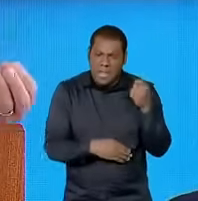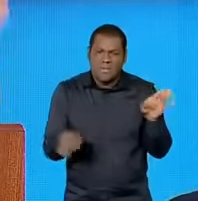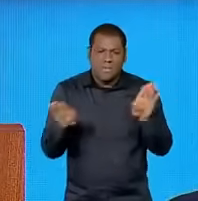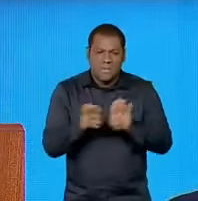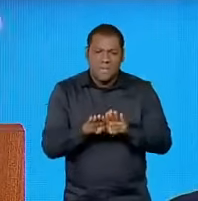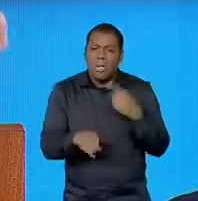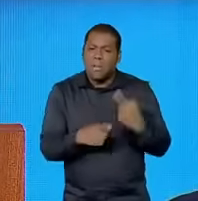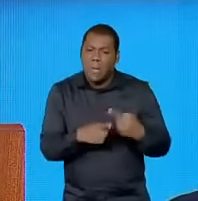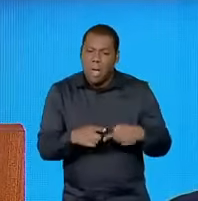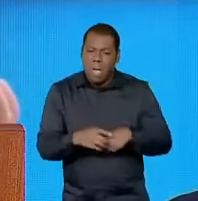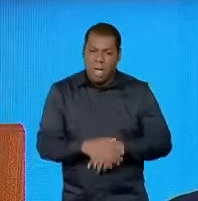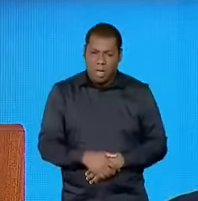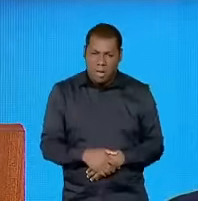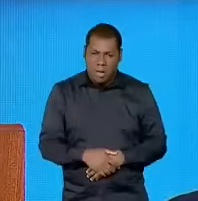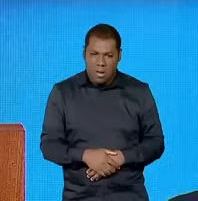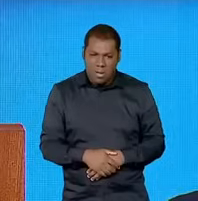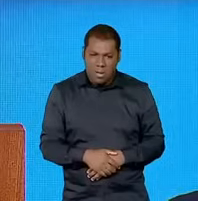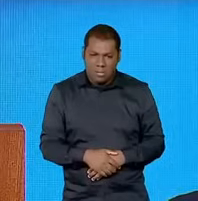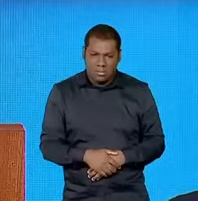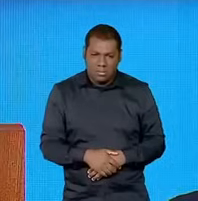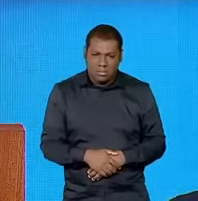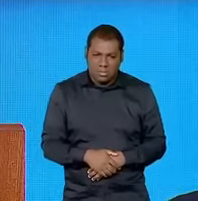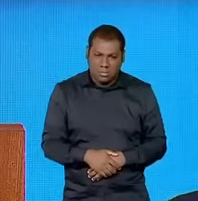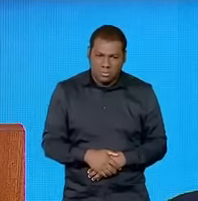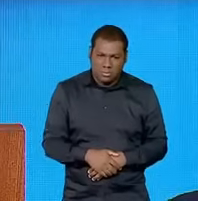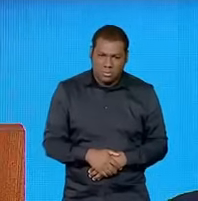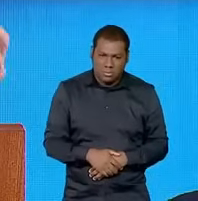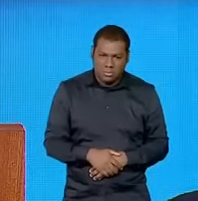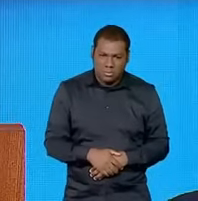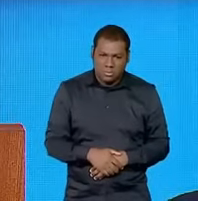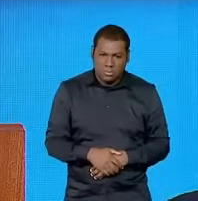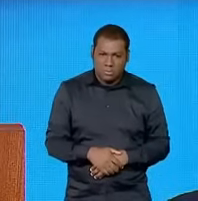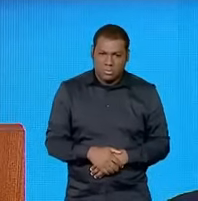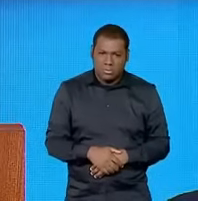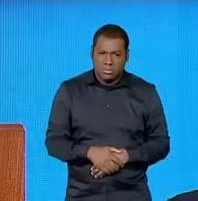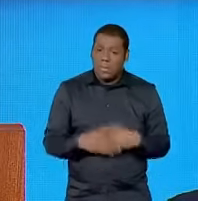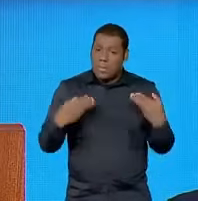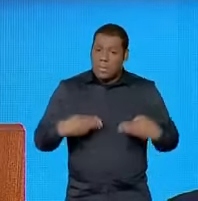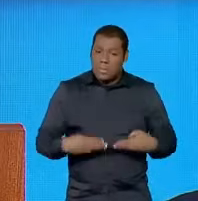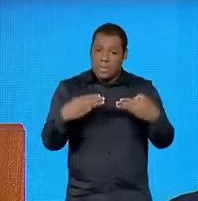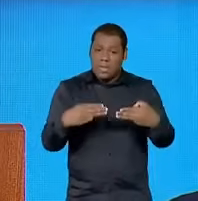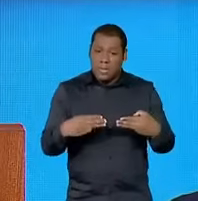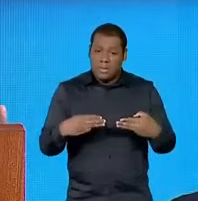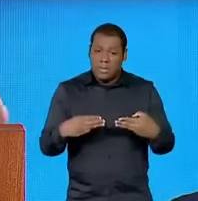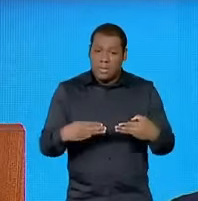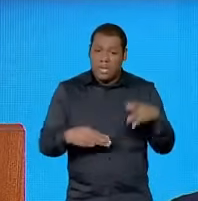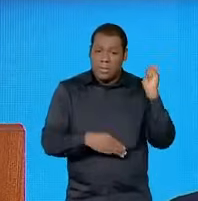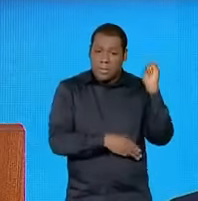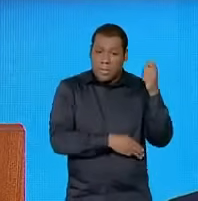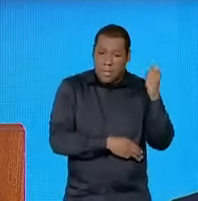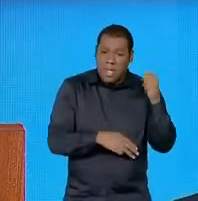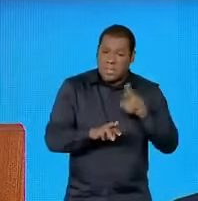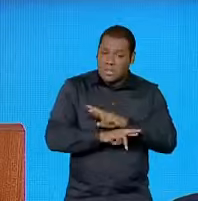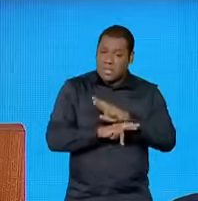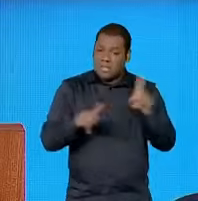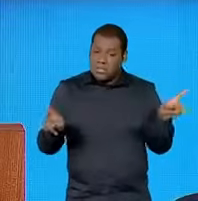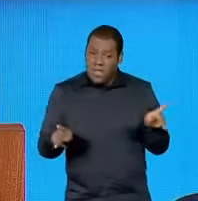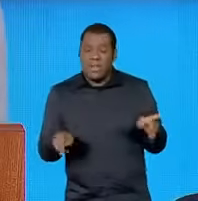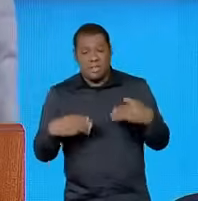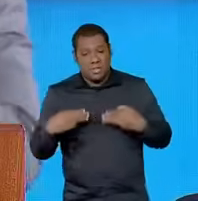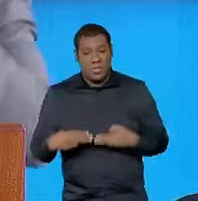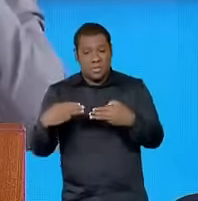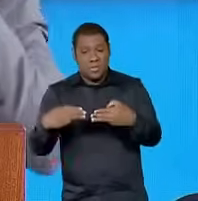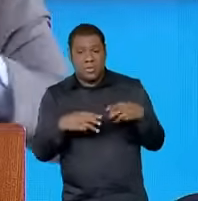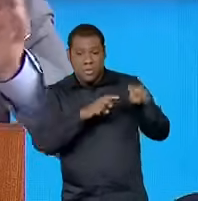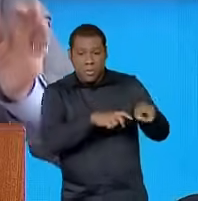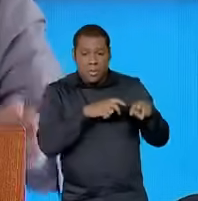pesca ligada ao Ministério da Agricultura se não dá peixe em terra? Peixe dá na água. E esse país